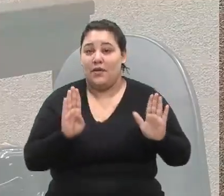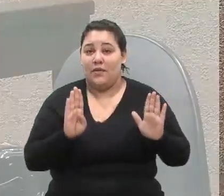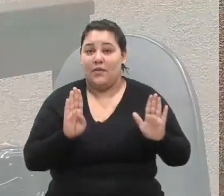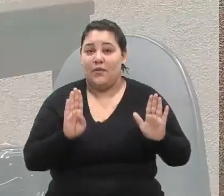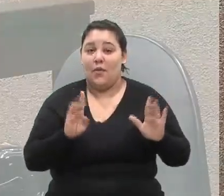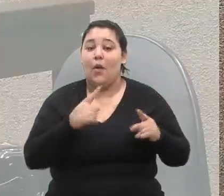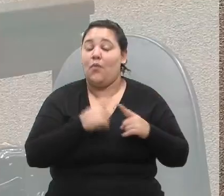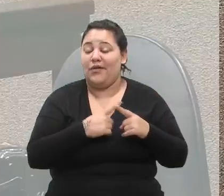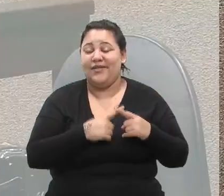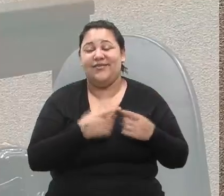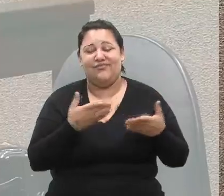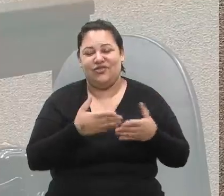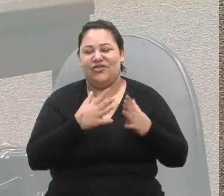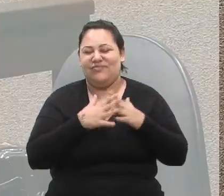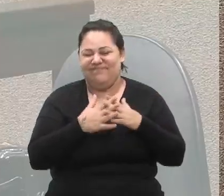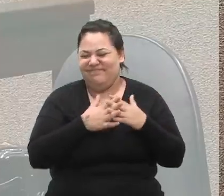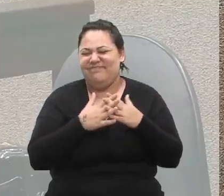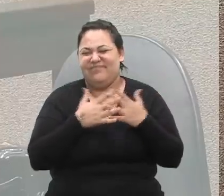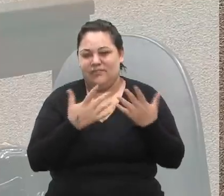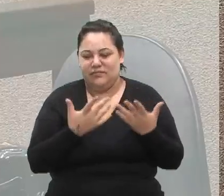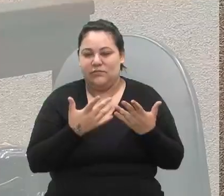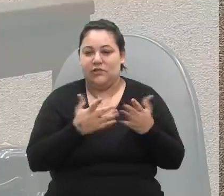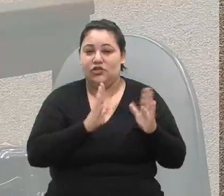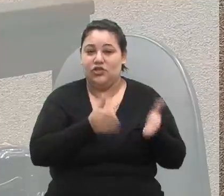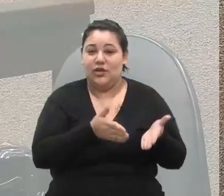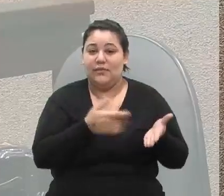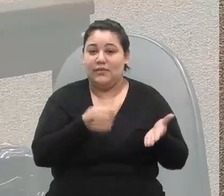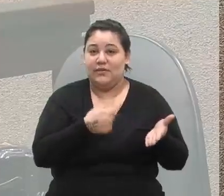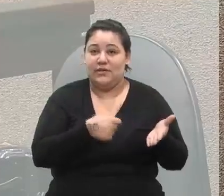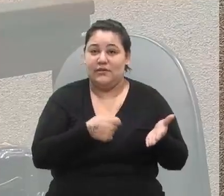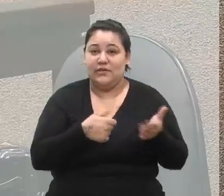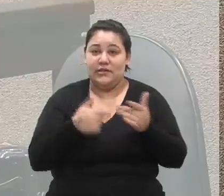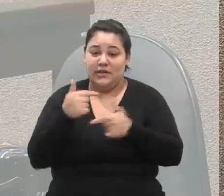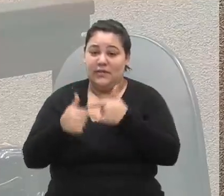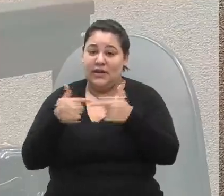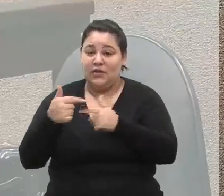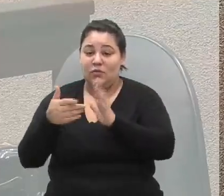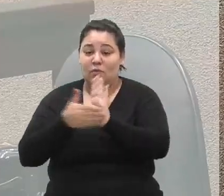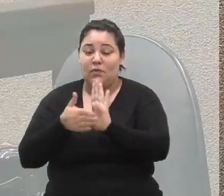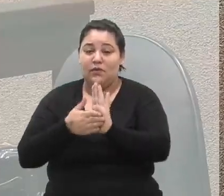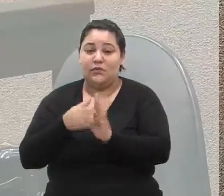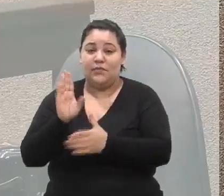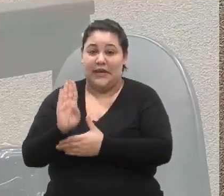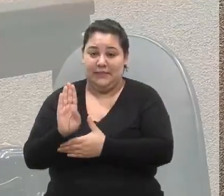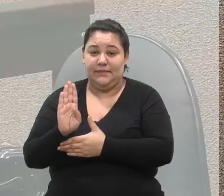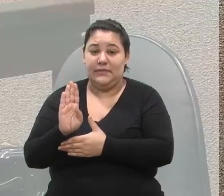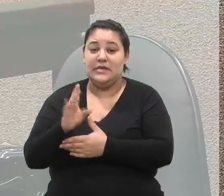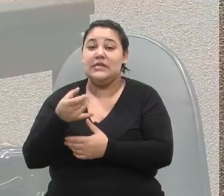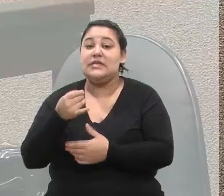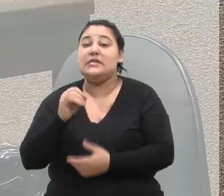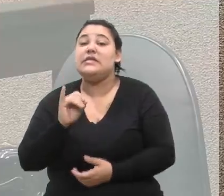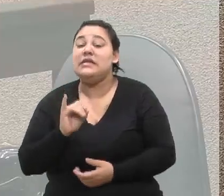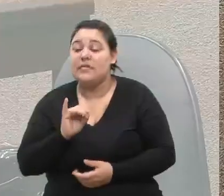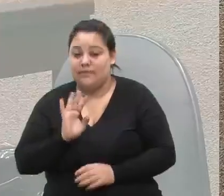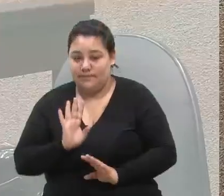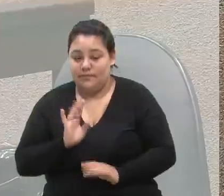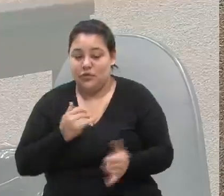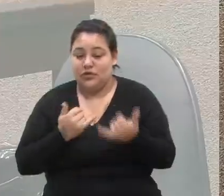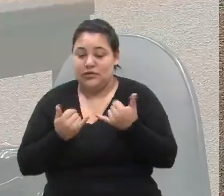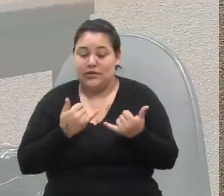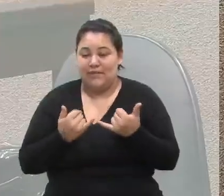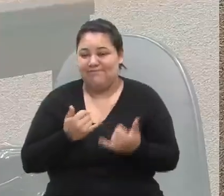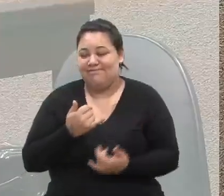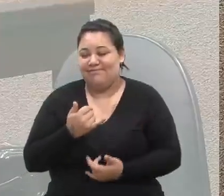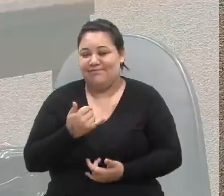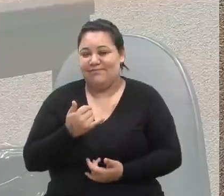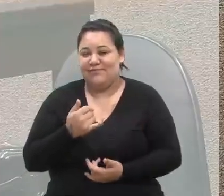dia é complicado. Então eu diria assim, ó, a gente já teria que ir trabalhando num plano B, que se por acaso, por uma